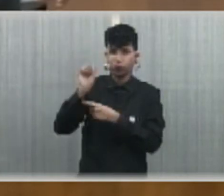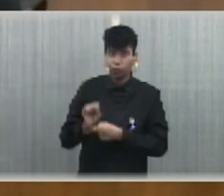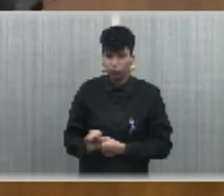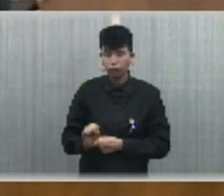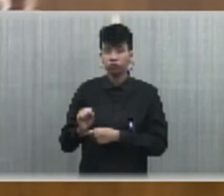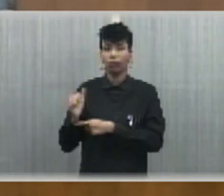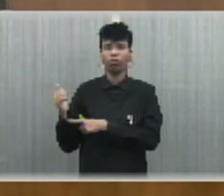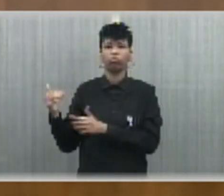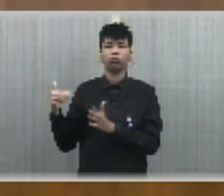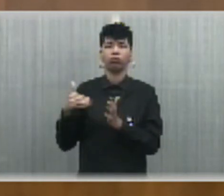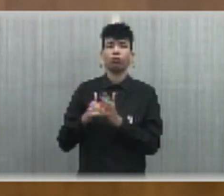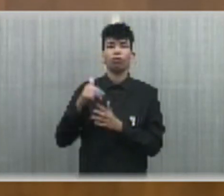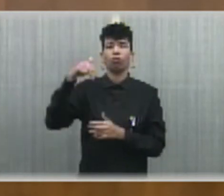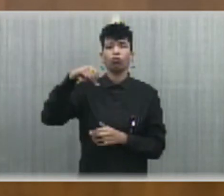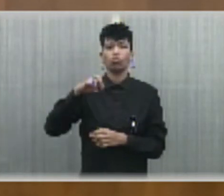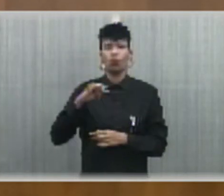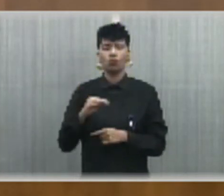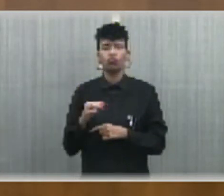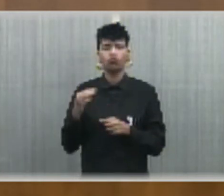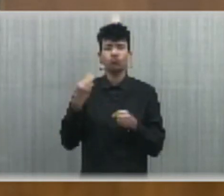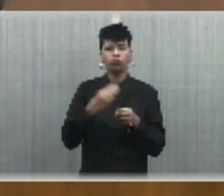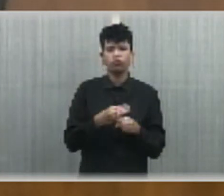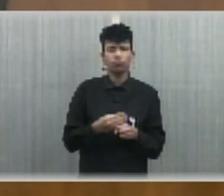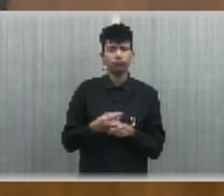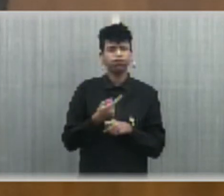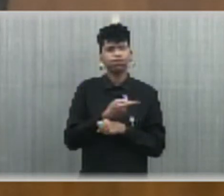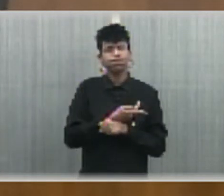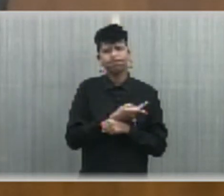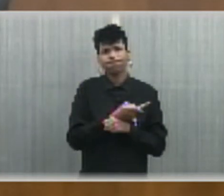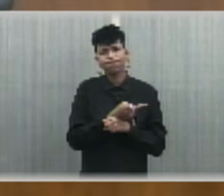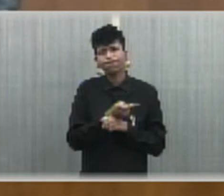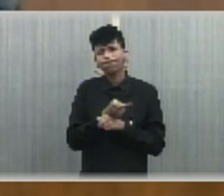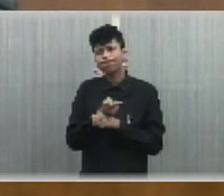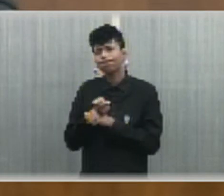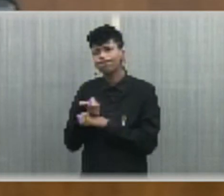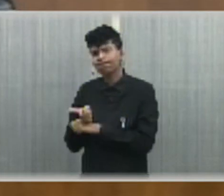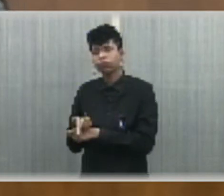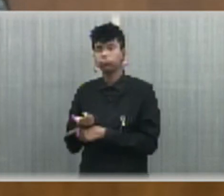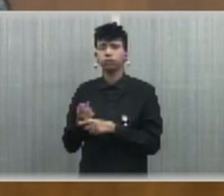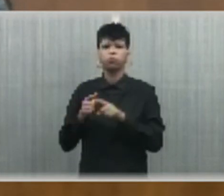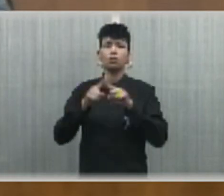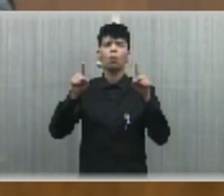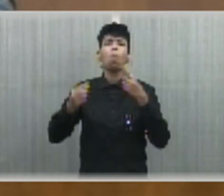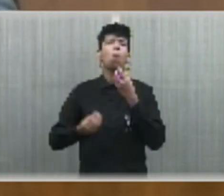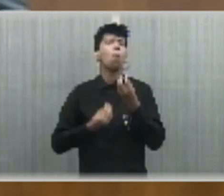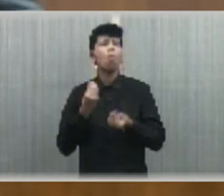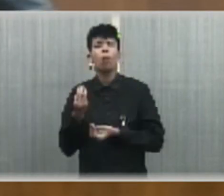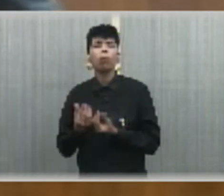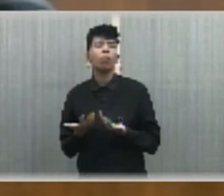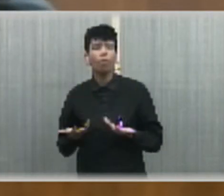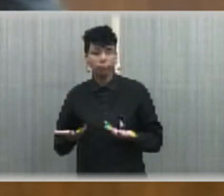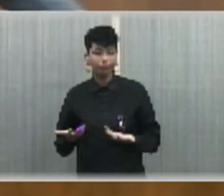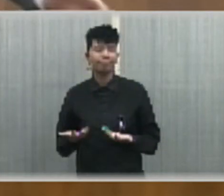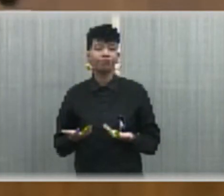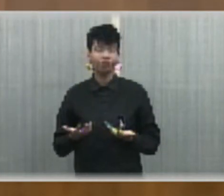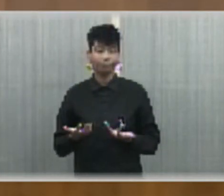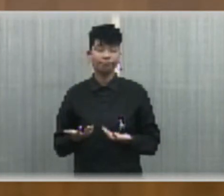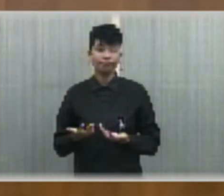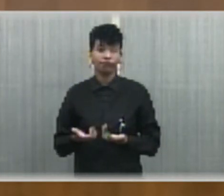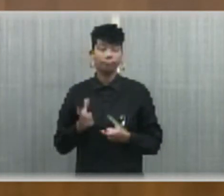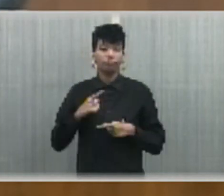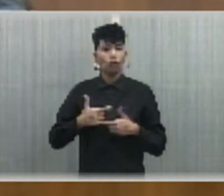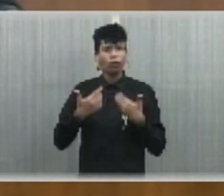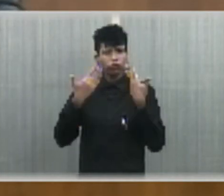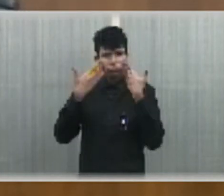norte, visitar e averiguar a execução desse programa. E aí, diante de